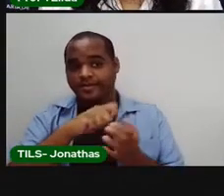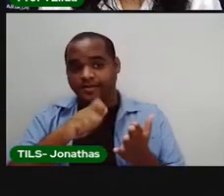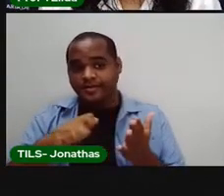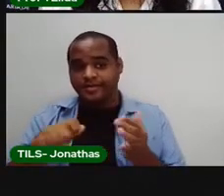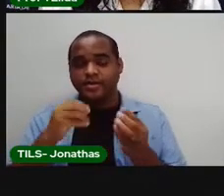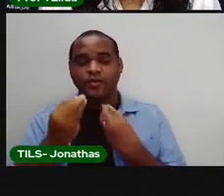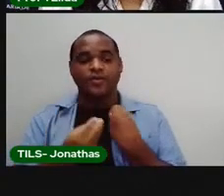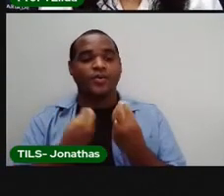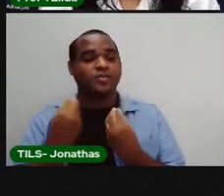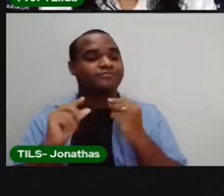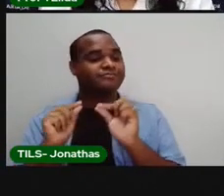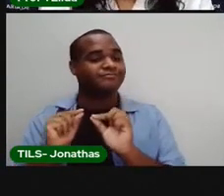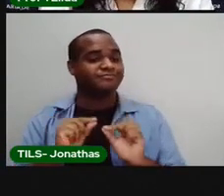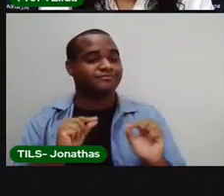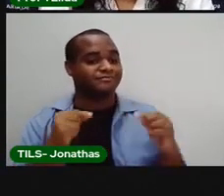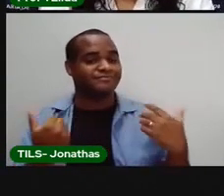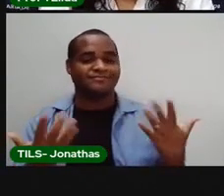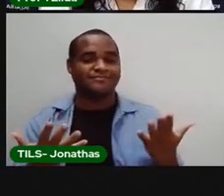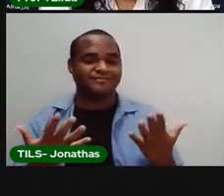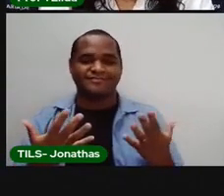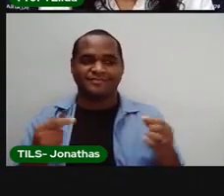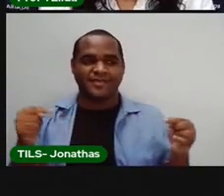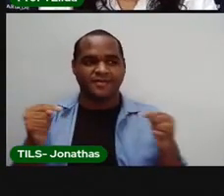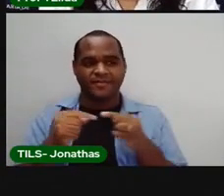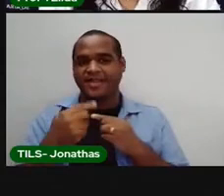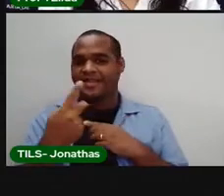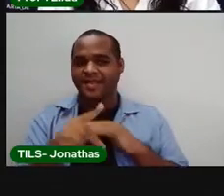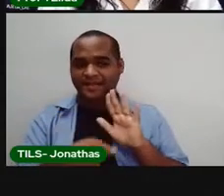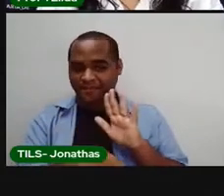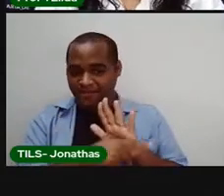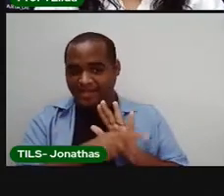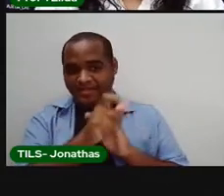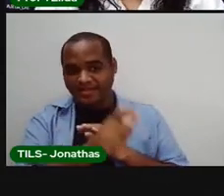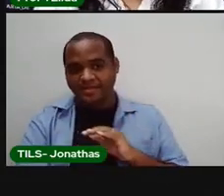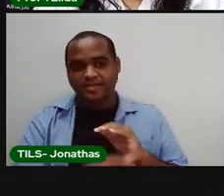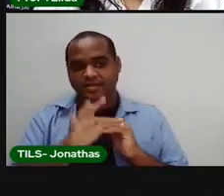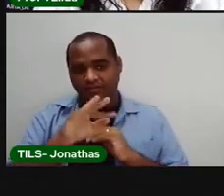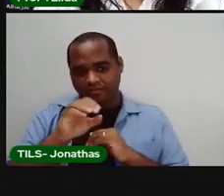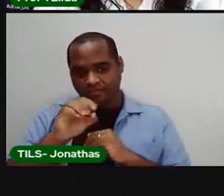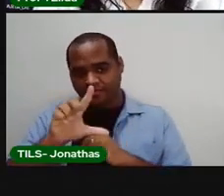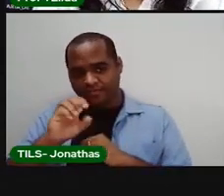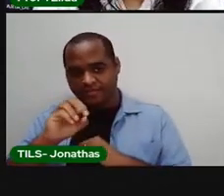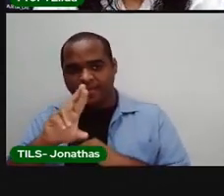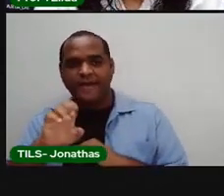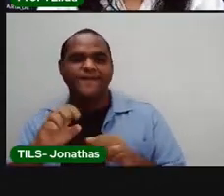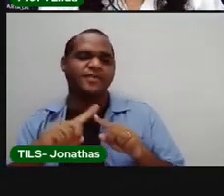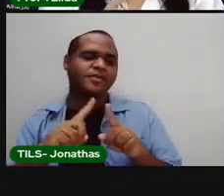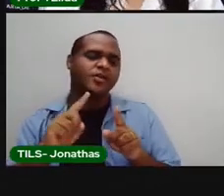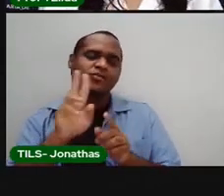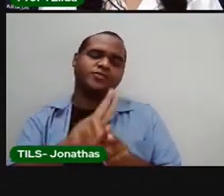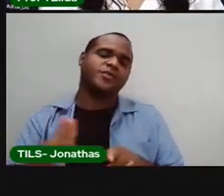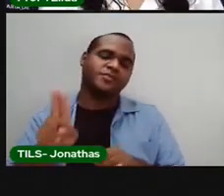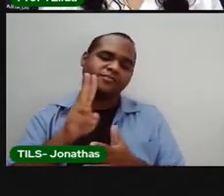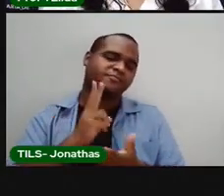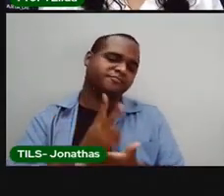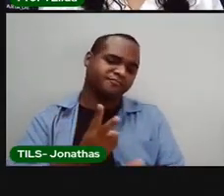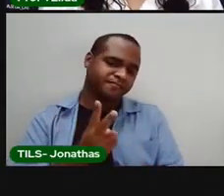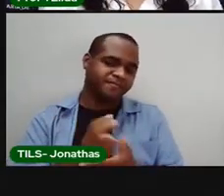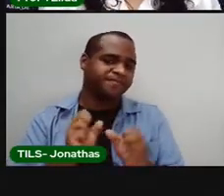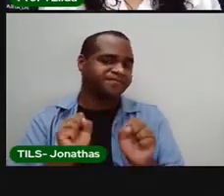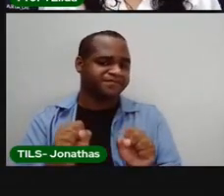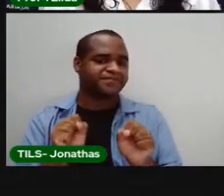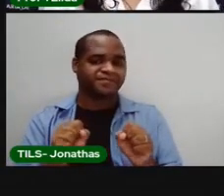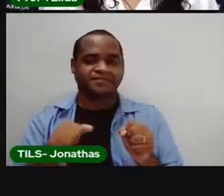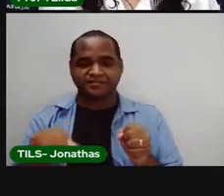quando foi escrito, por isso que faz parte do folclore e nós usamos sim, e muito, nas brincadeiras